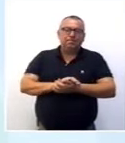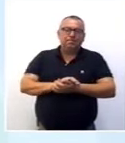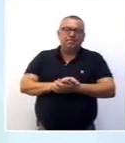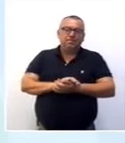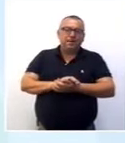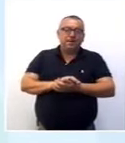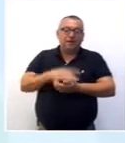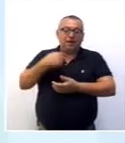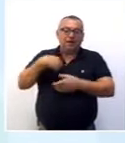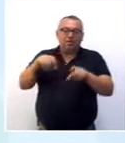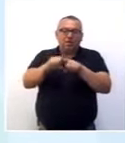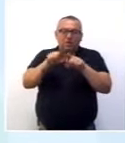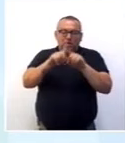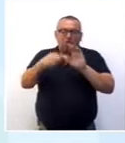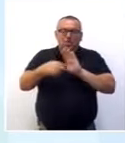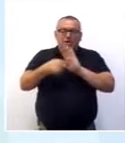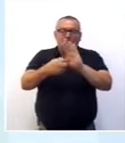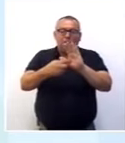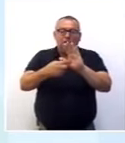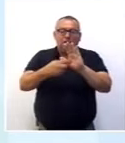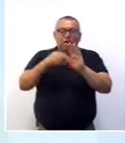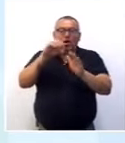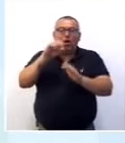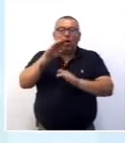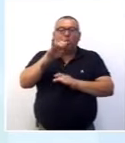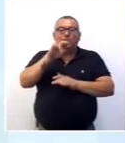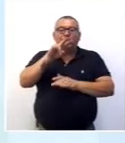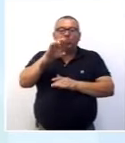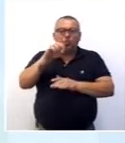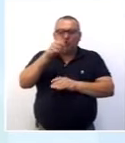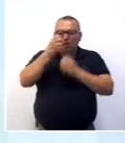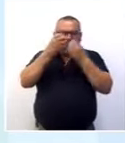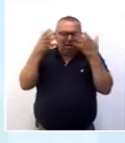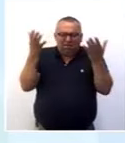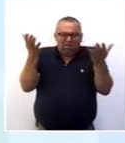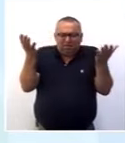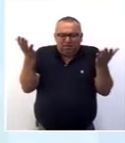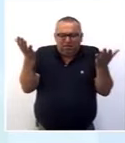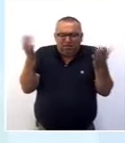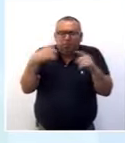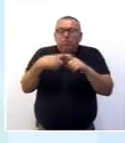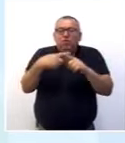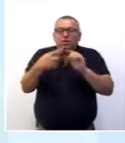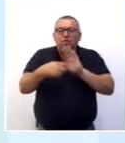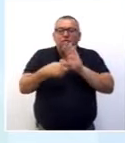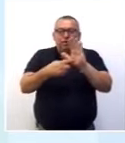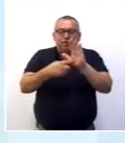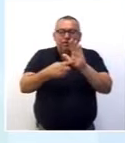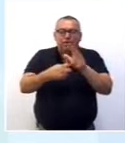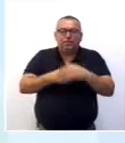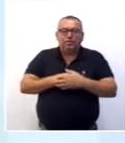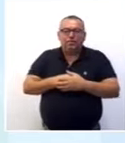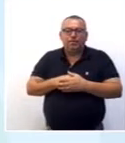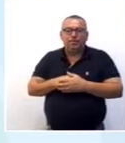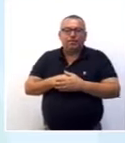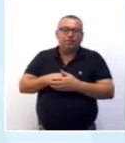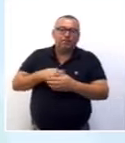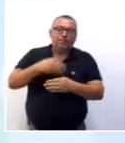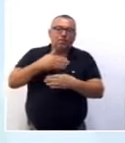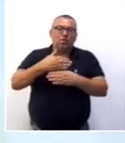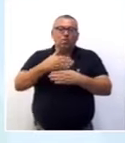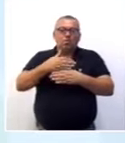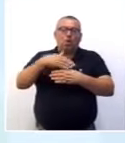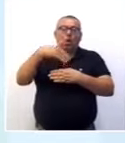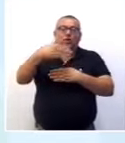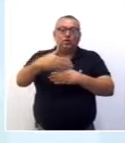tá? Eu estou apresentando aqui para vocês o óbvio. Por que eu estou apresentando o óbvio? Pode passar o próximo slide. Professor João,